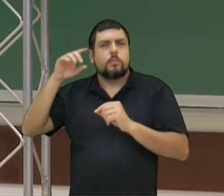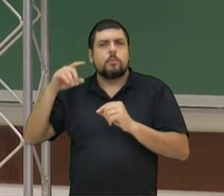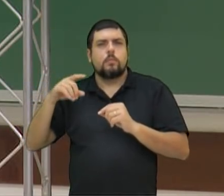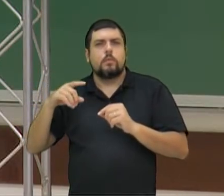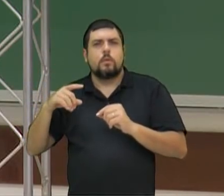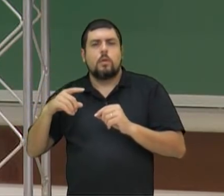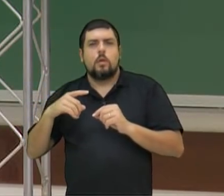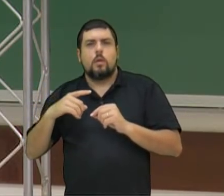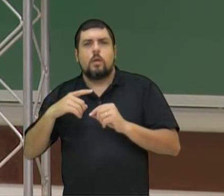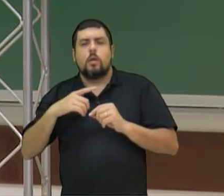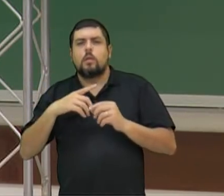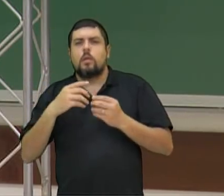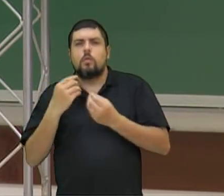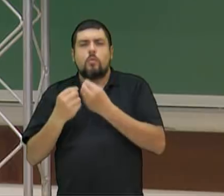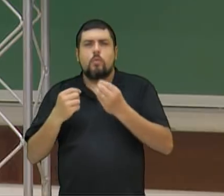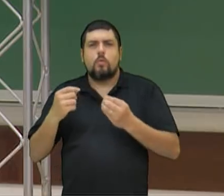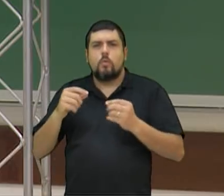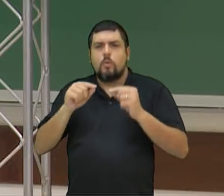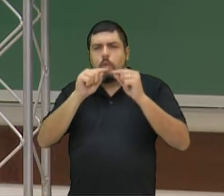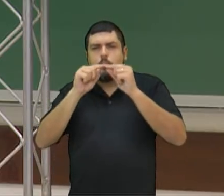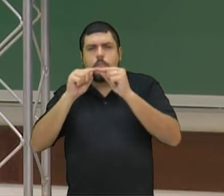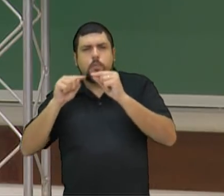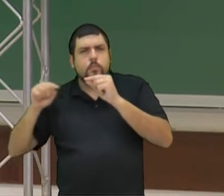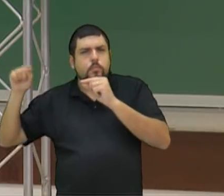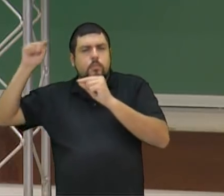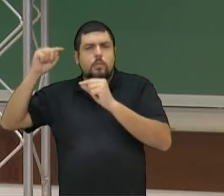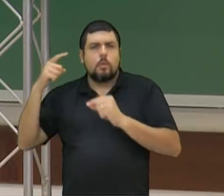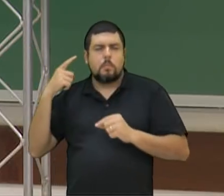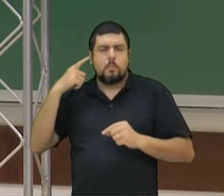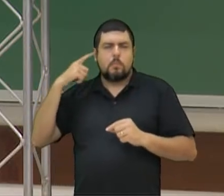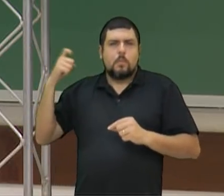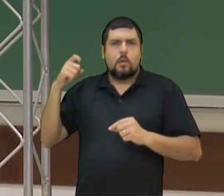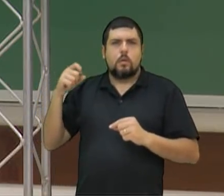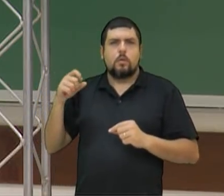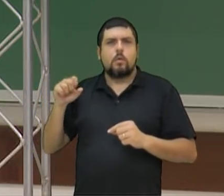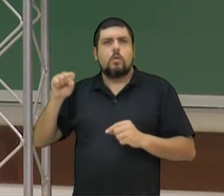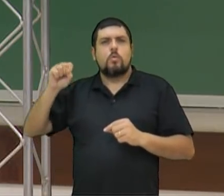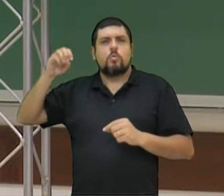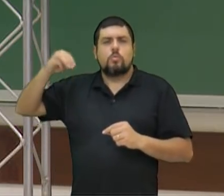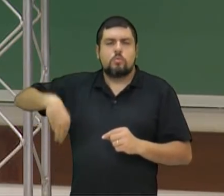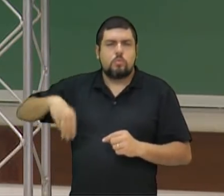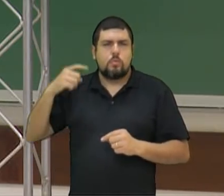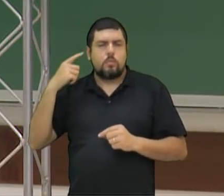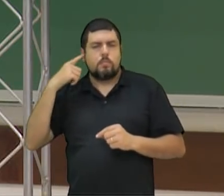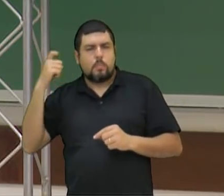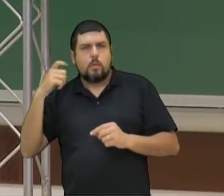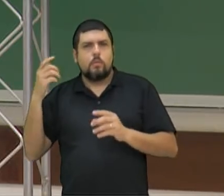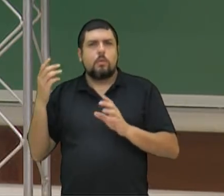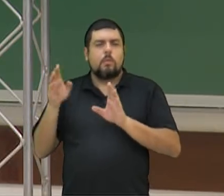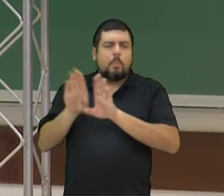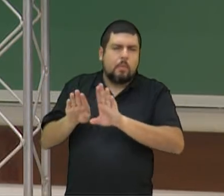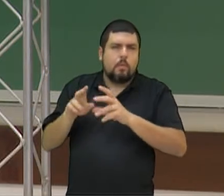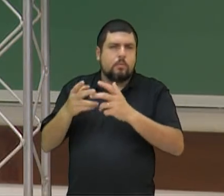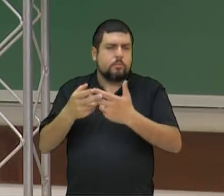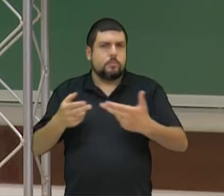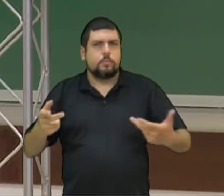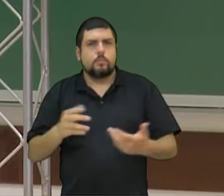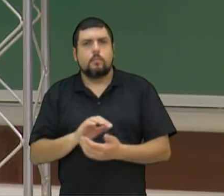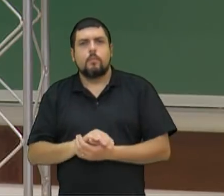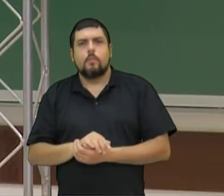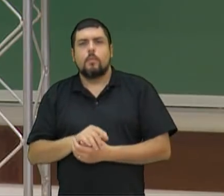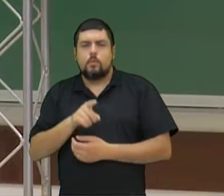representam as onomatopeias, o barulho dos sons, né, que são representados geralmente nas histórias em quadrinhos, nas tirinhas. Então vocês já são